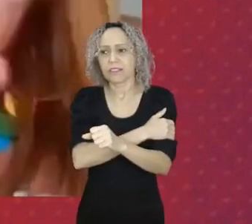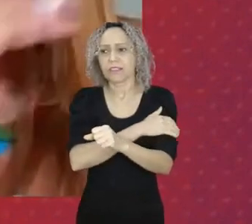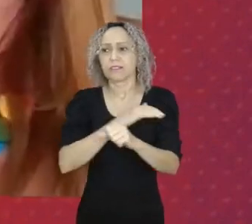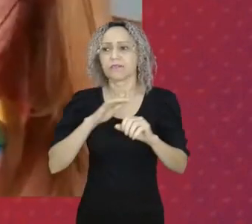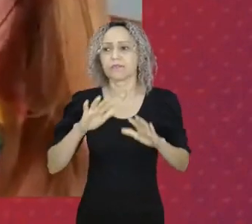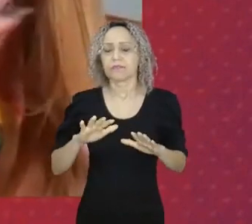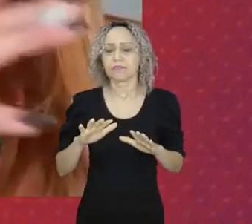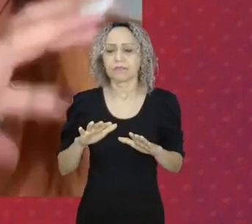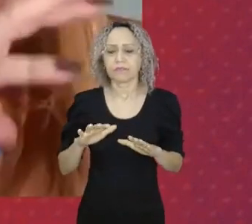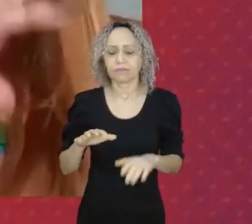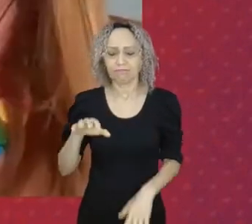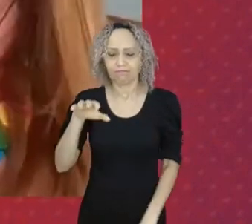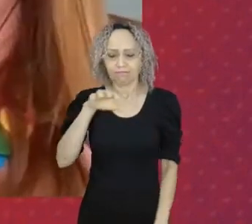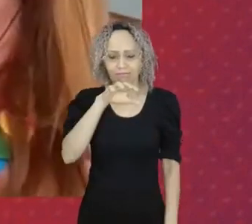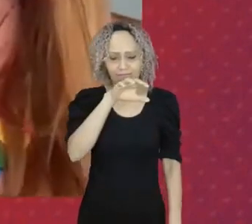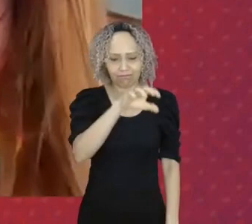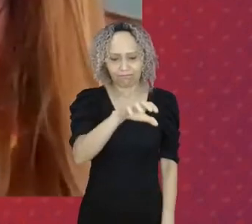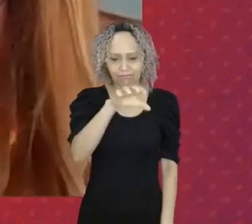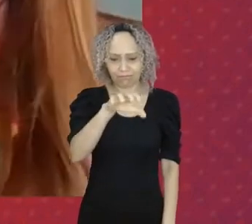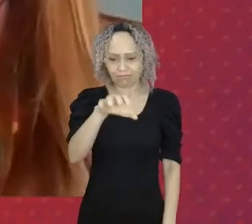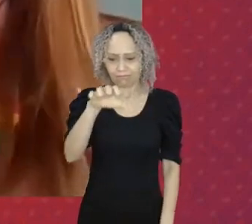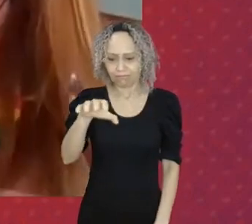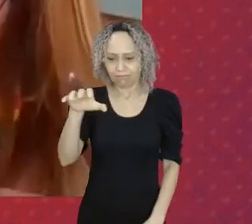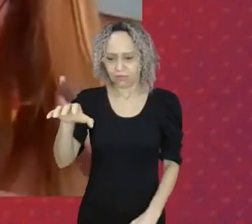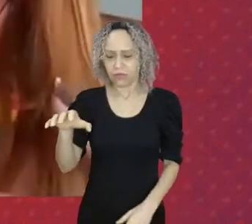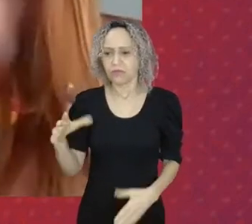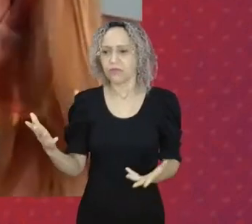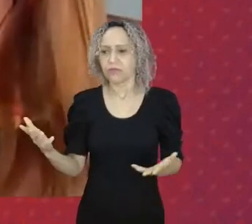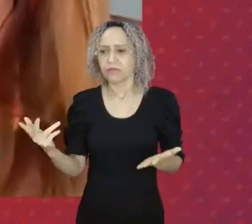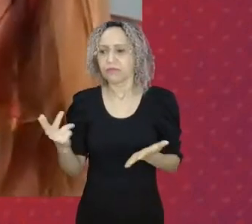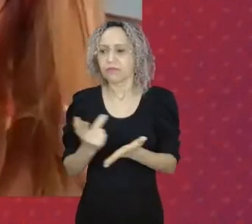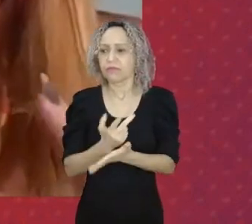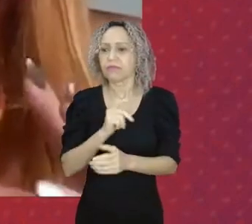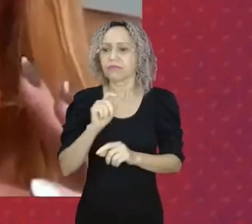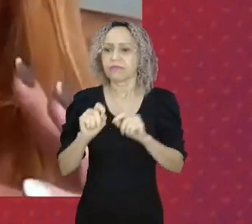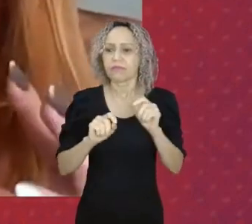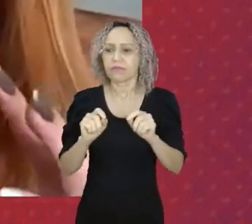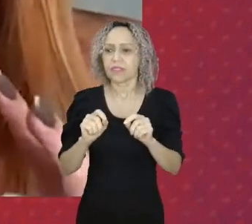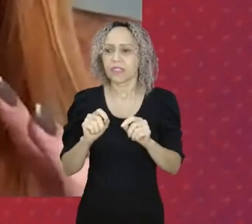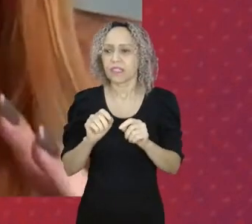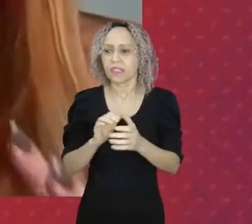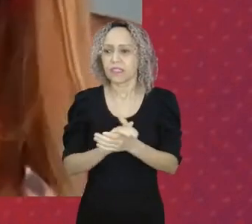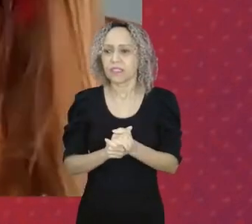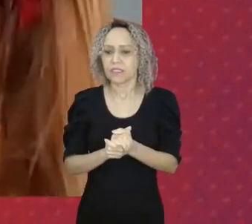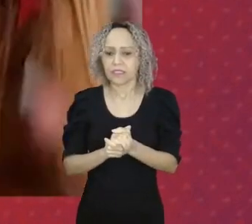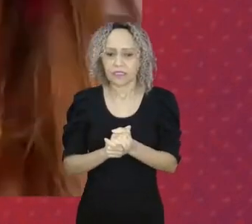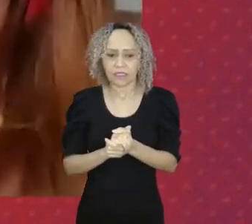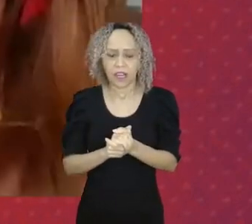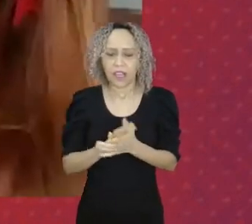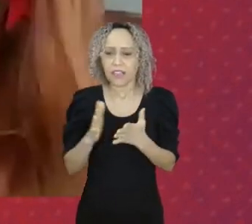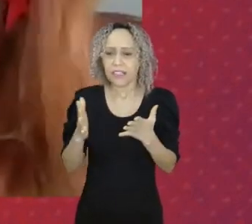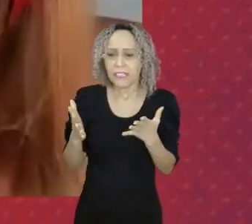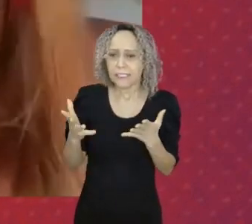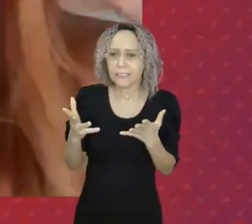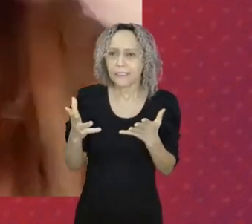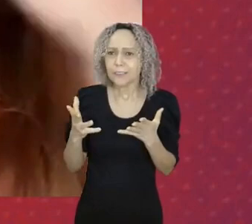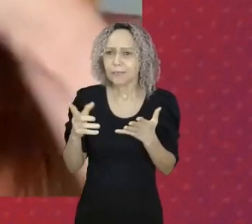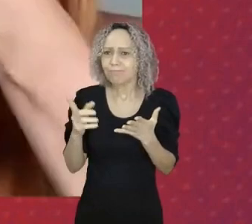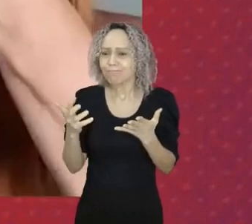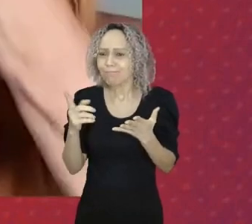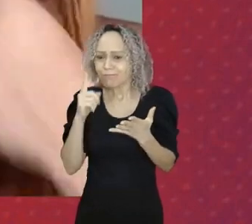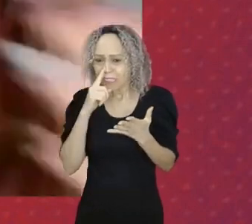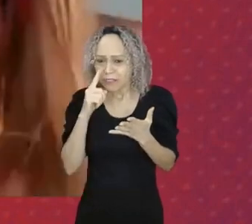E todas essas mazelas, né, essas ausências, elas fazem